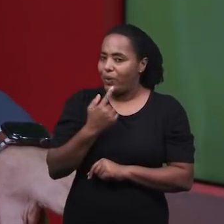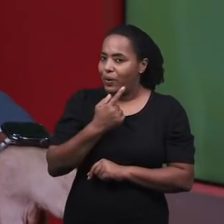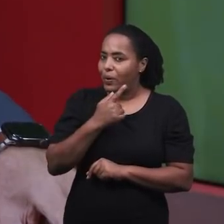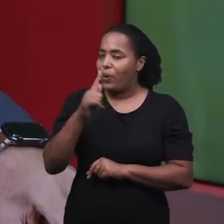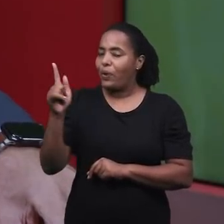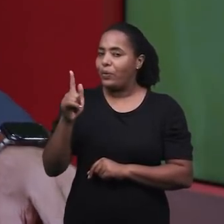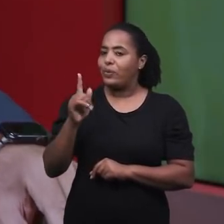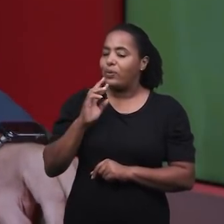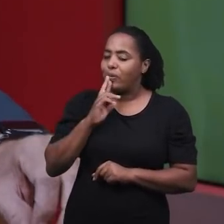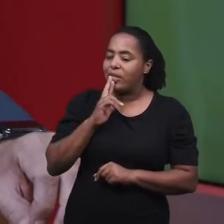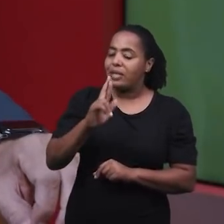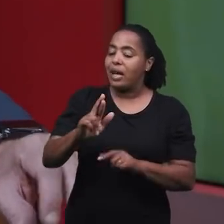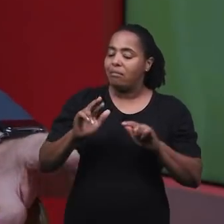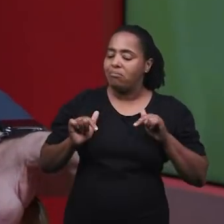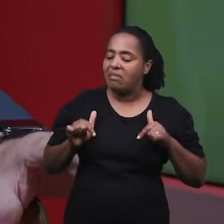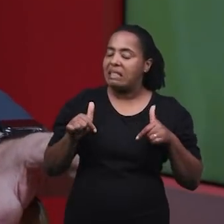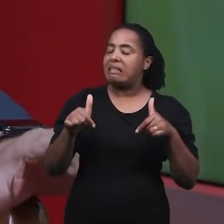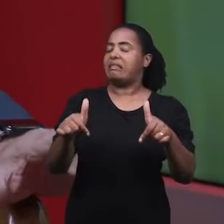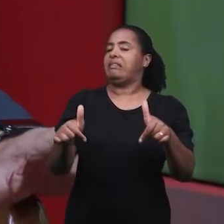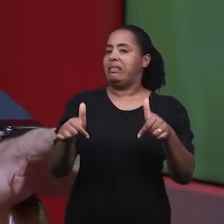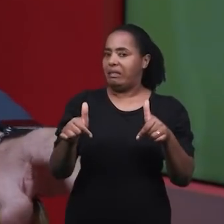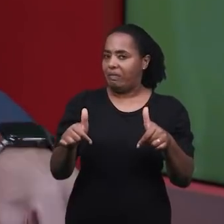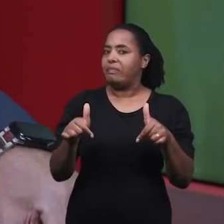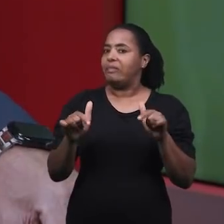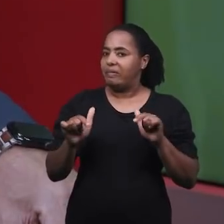desses benefícios que, quem sabe,